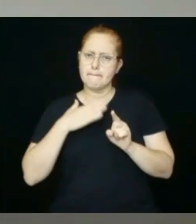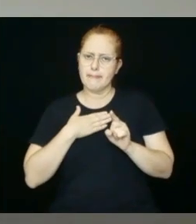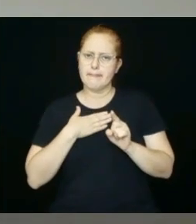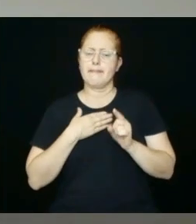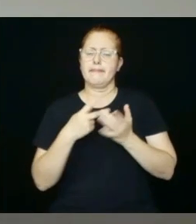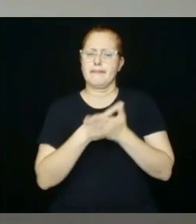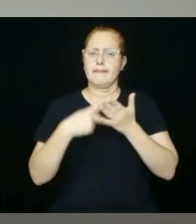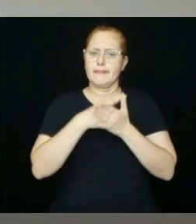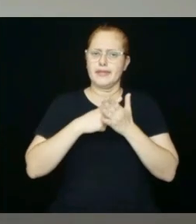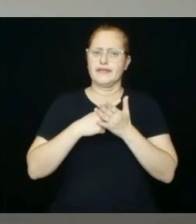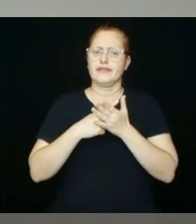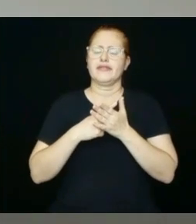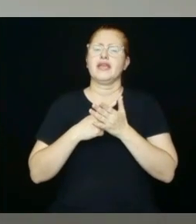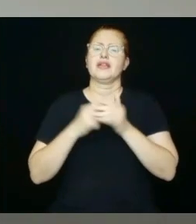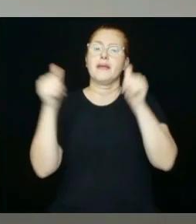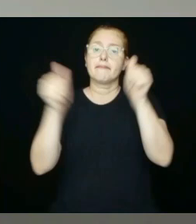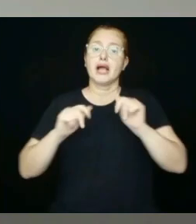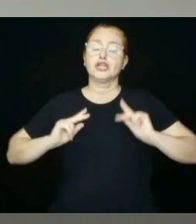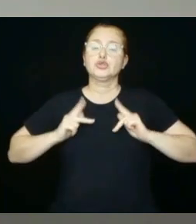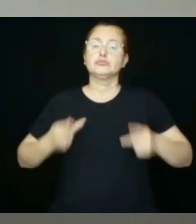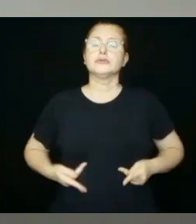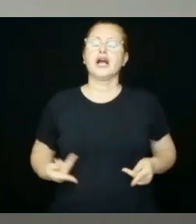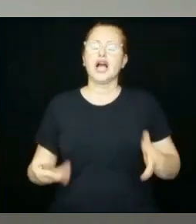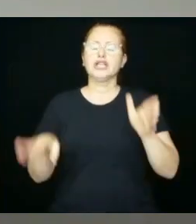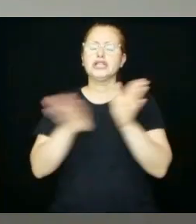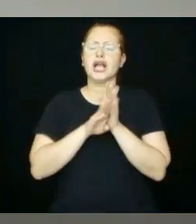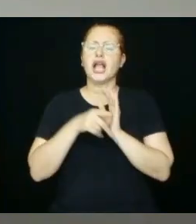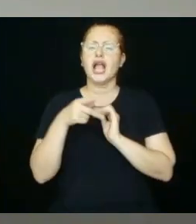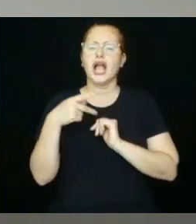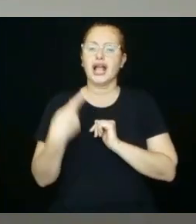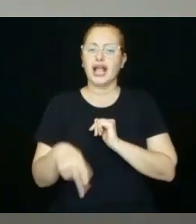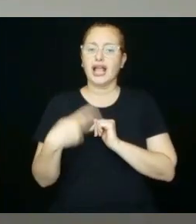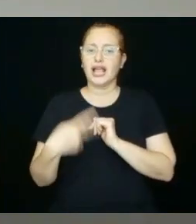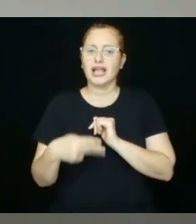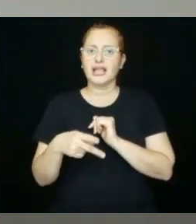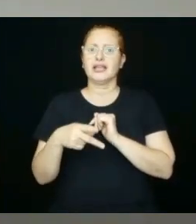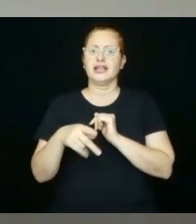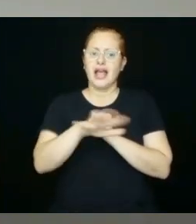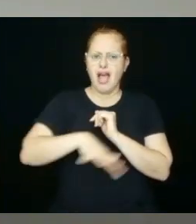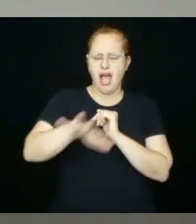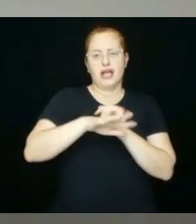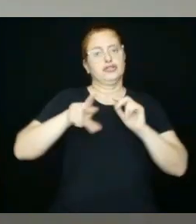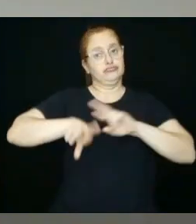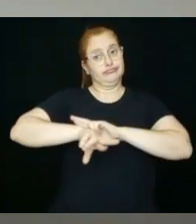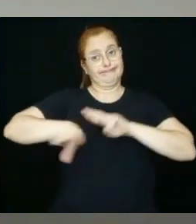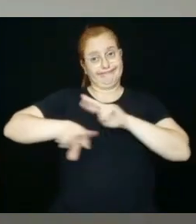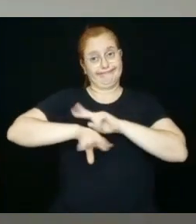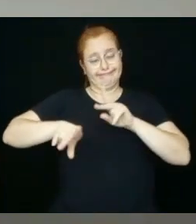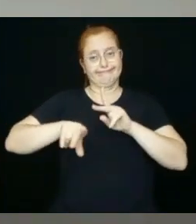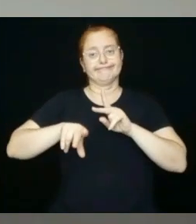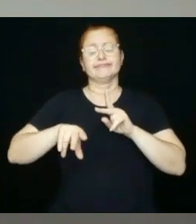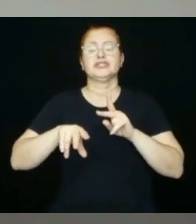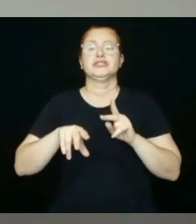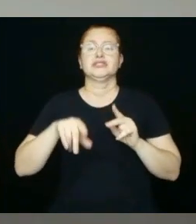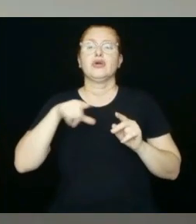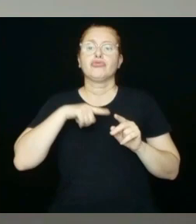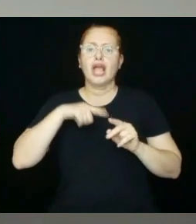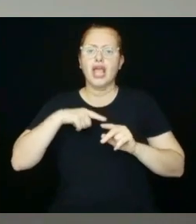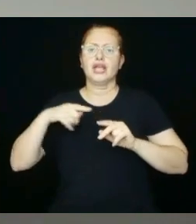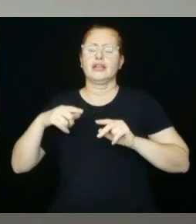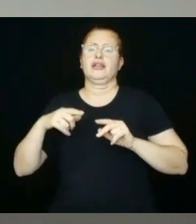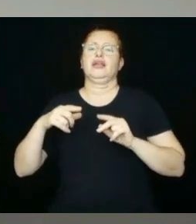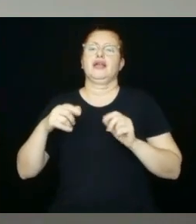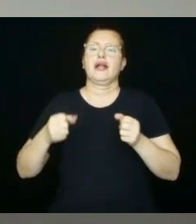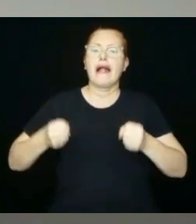desenho. E aqui, quando eu cheguei, eu vi que o ambiente é bem diferente. Passam